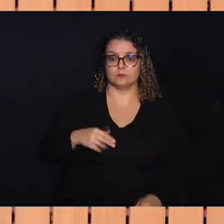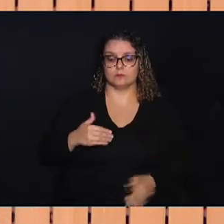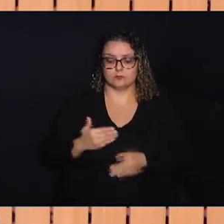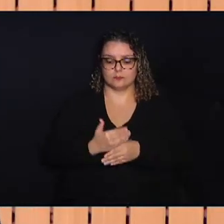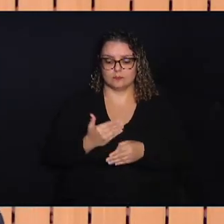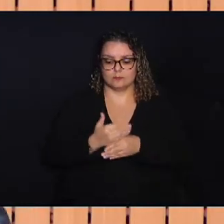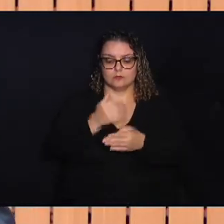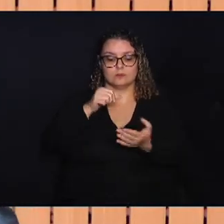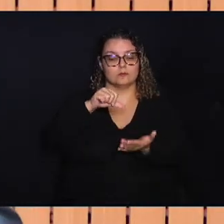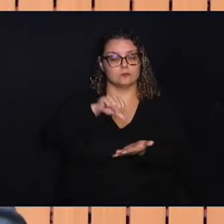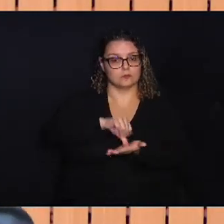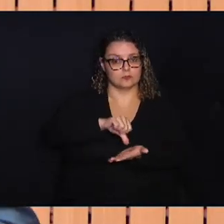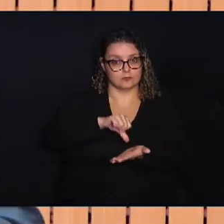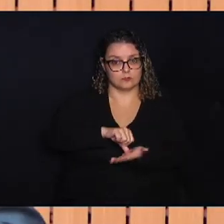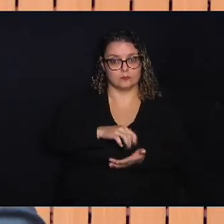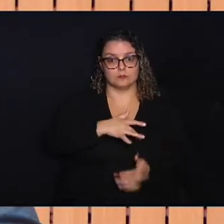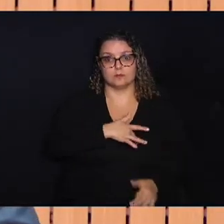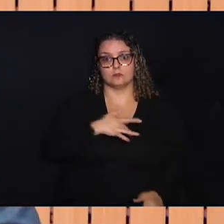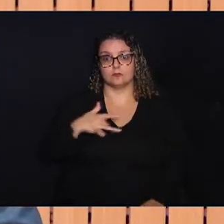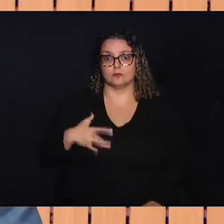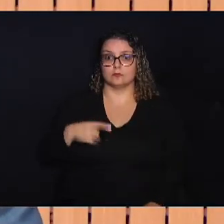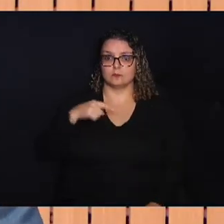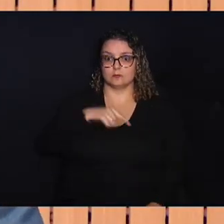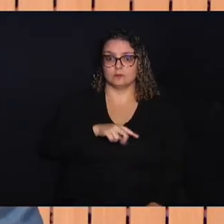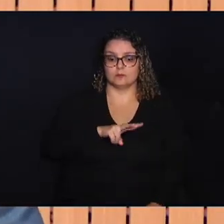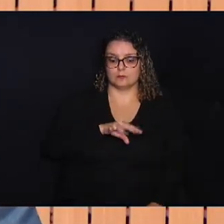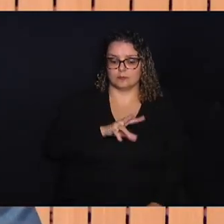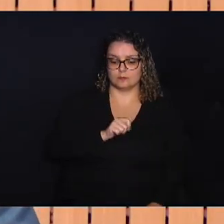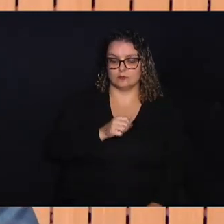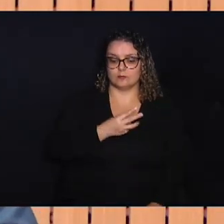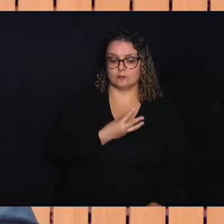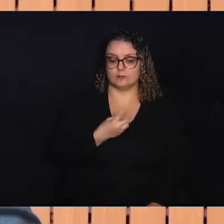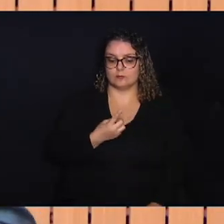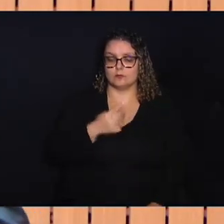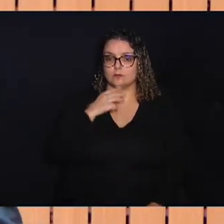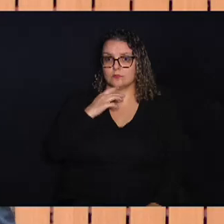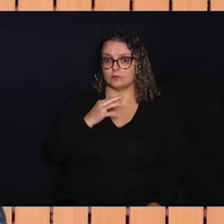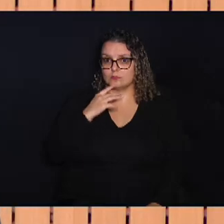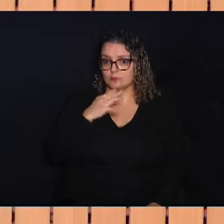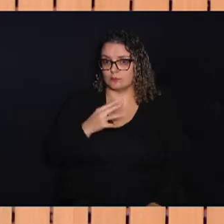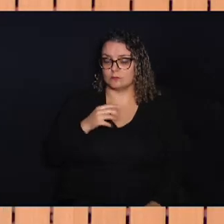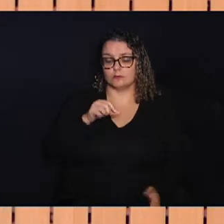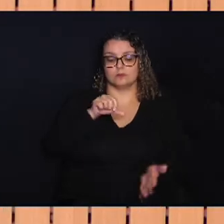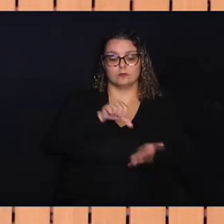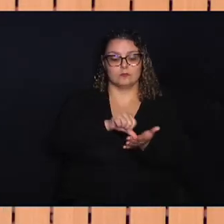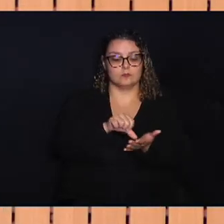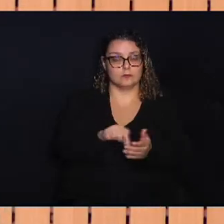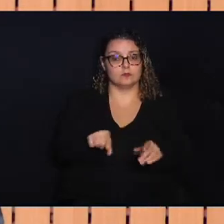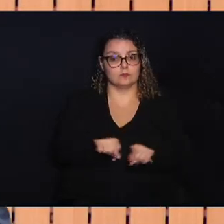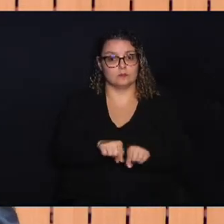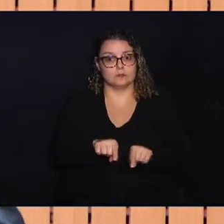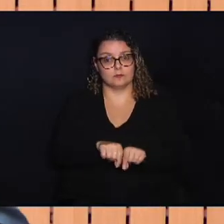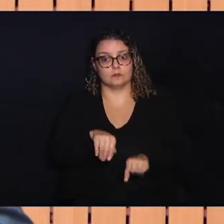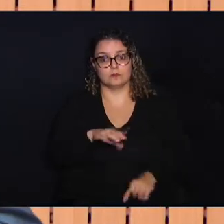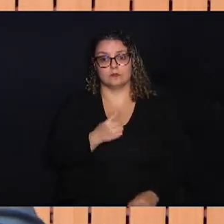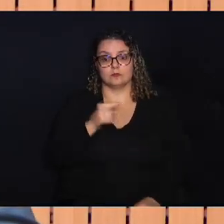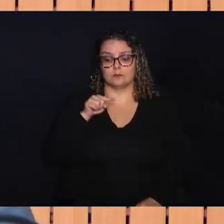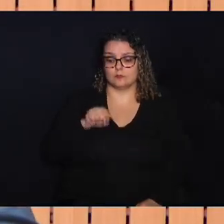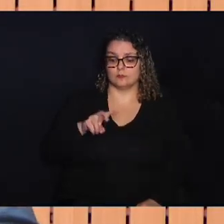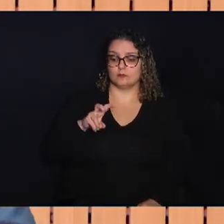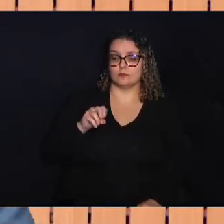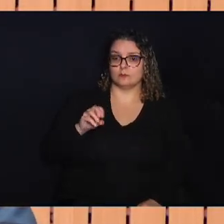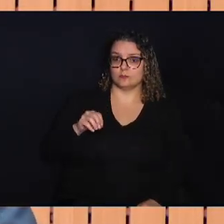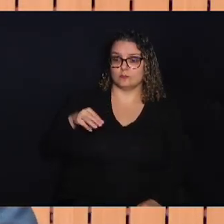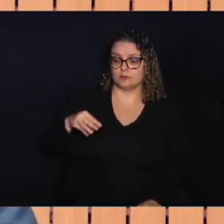a unidade de saúde ali da Vila 31 de Março, uma unidade também que vai ter mais de 1.500